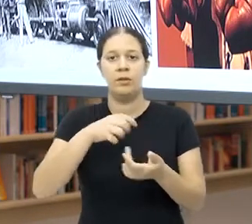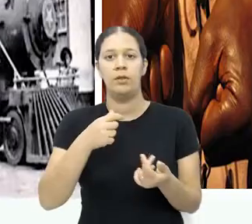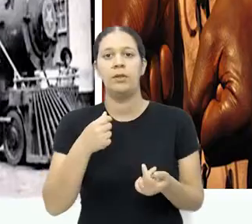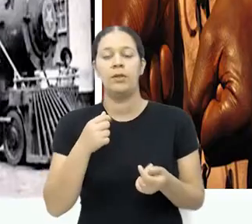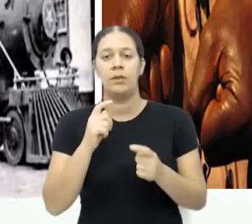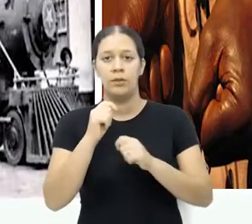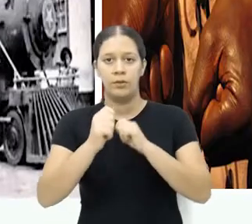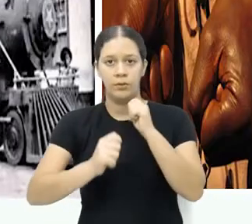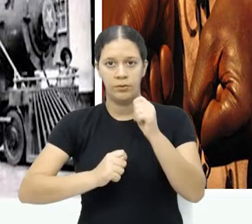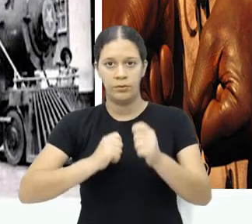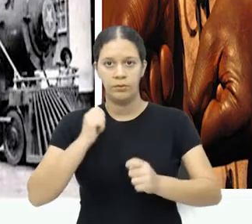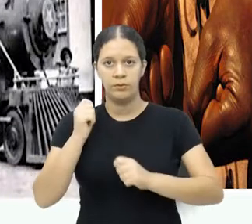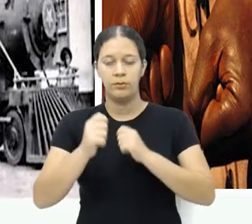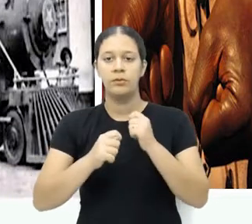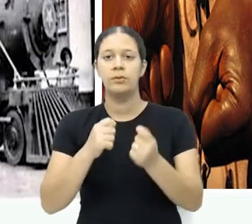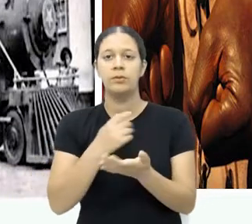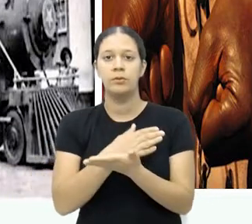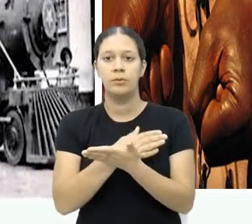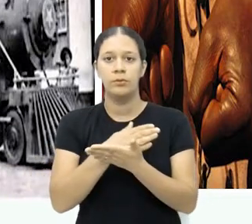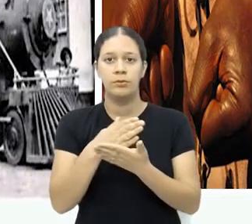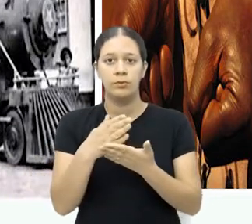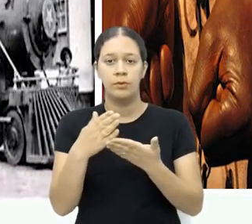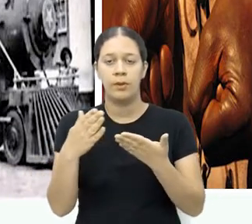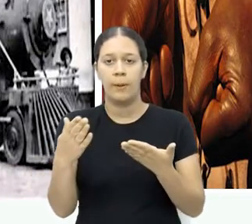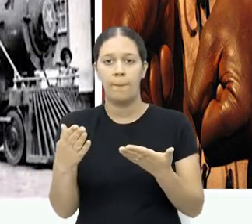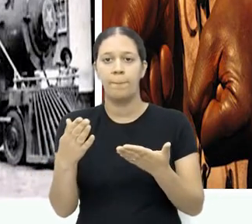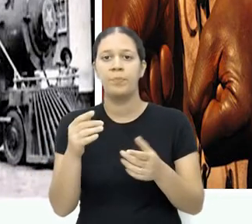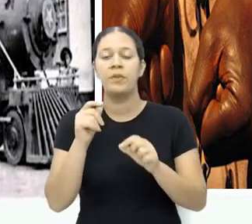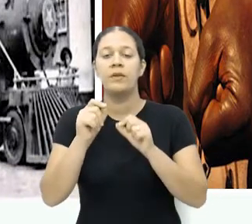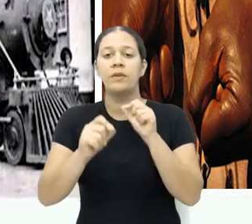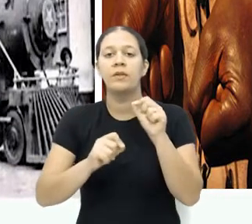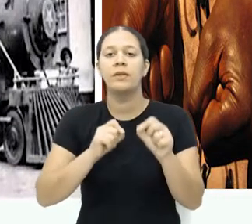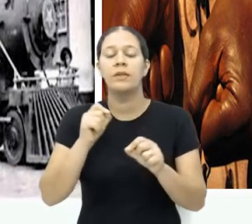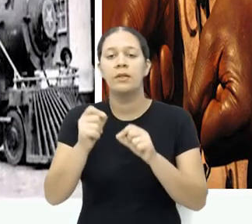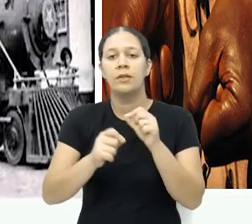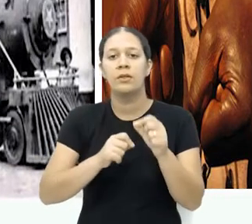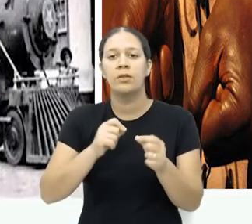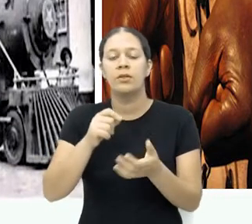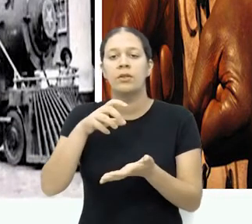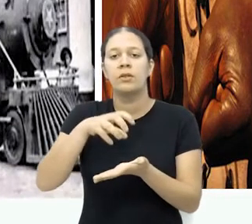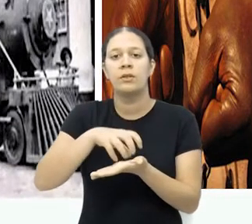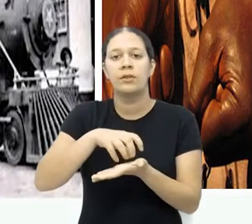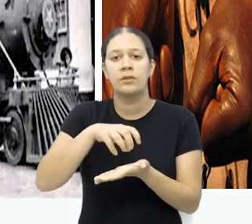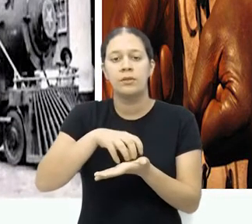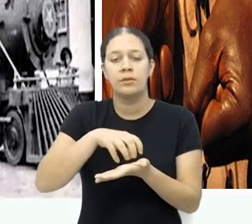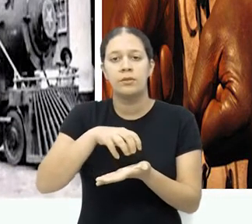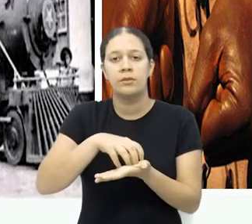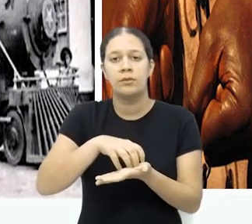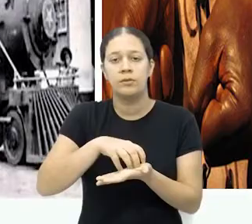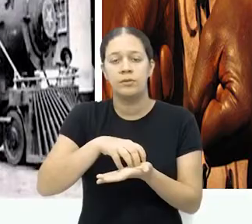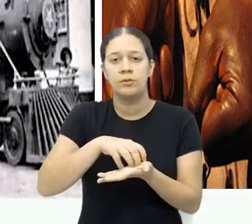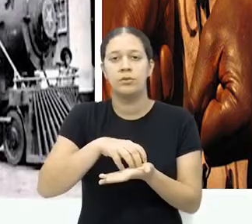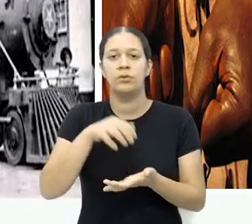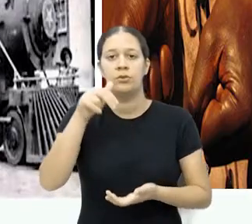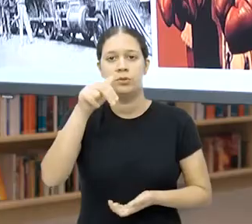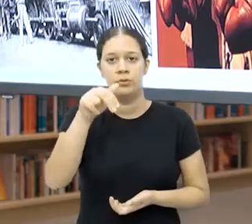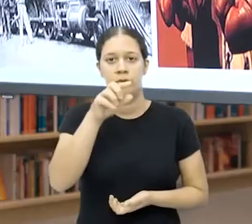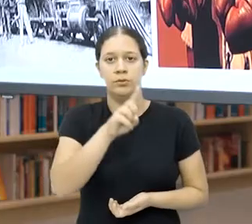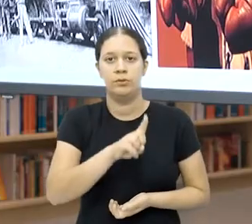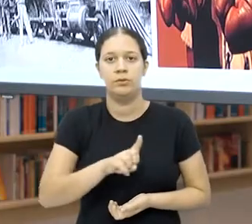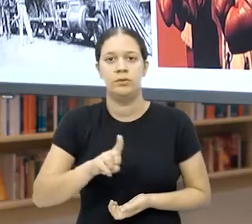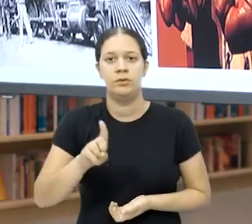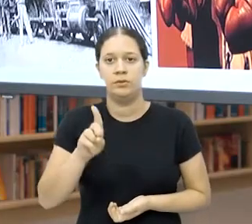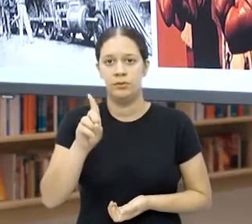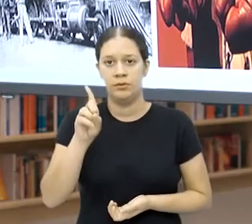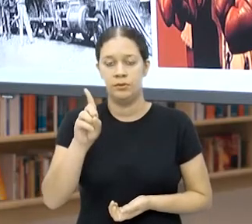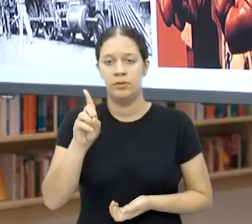econômica. Lembra, de início da nossa colonização, quem era o eixo central econômico? Nordeste. A produção